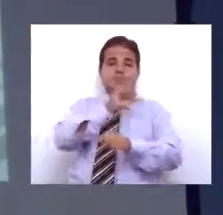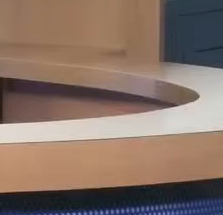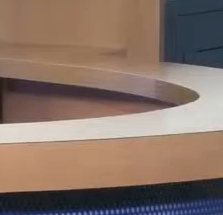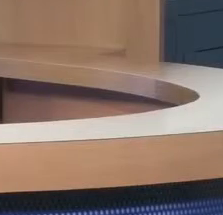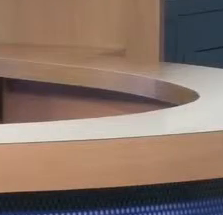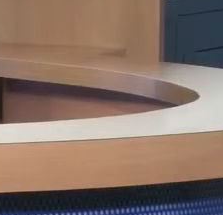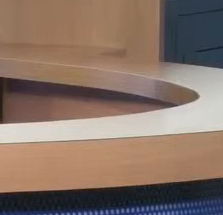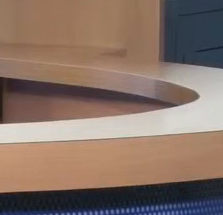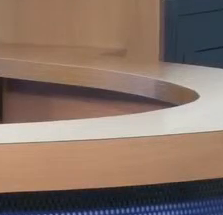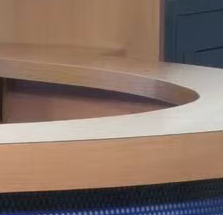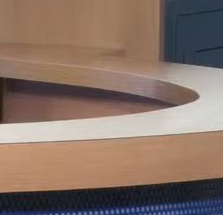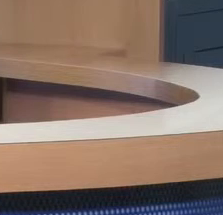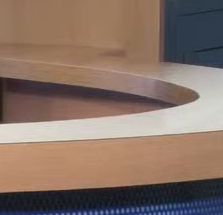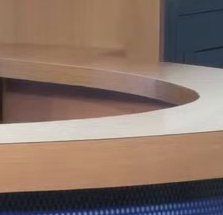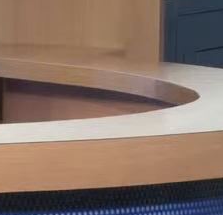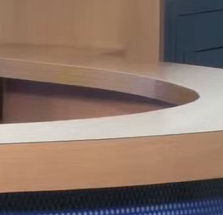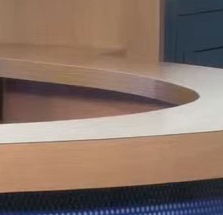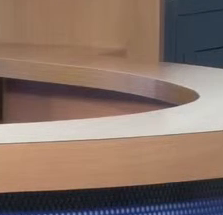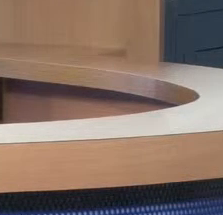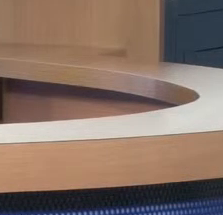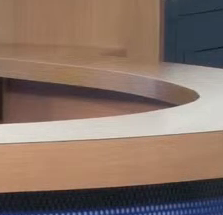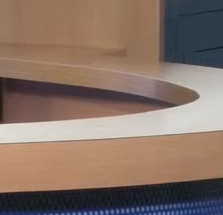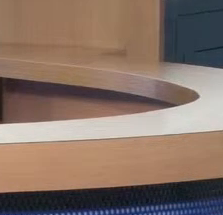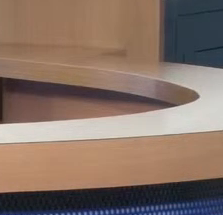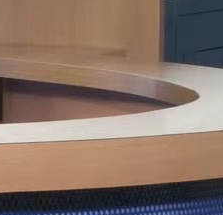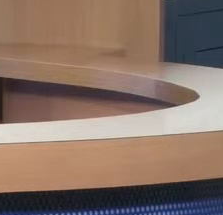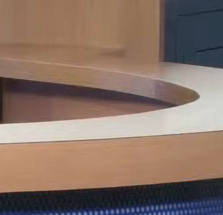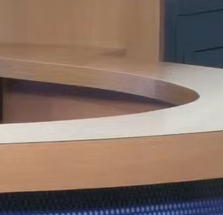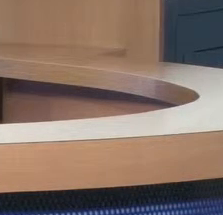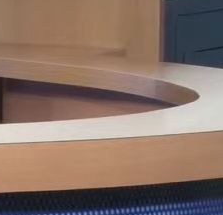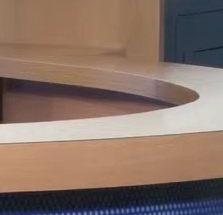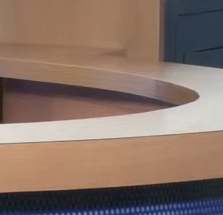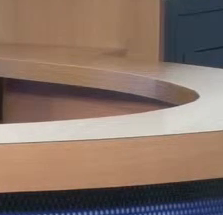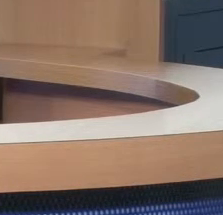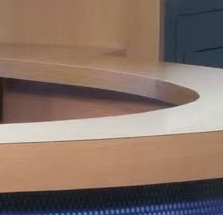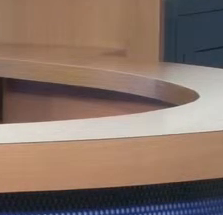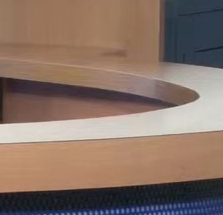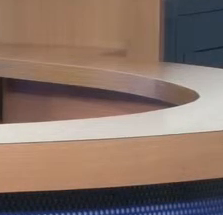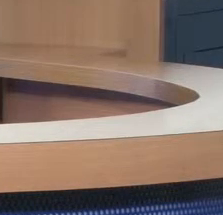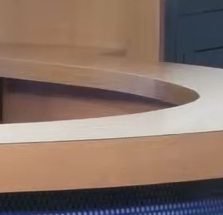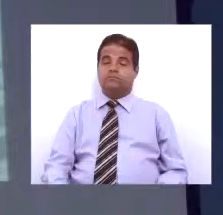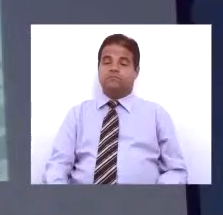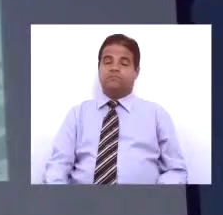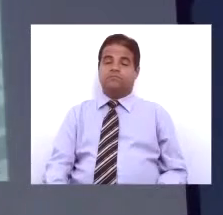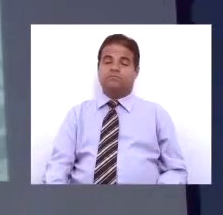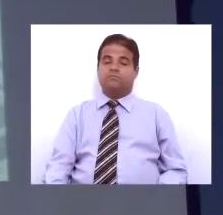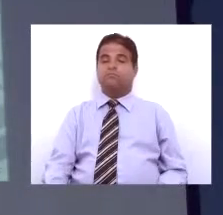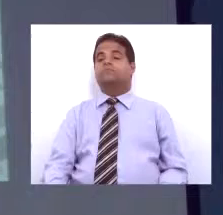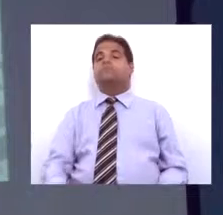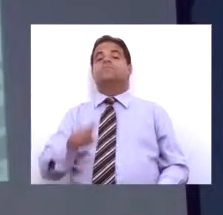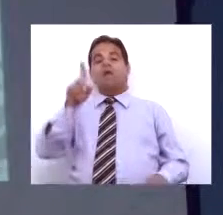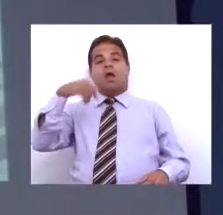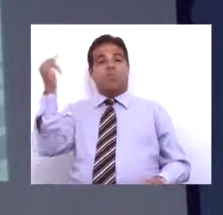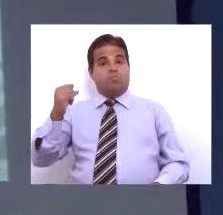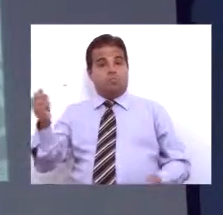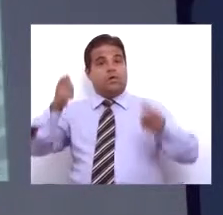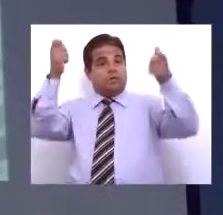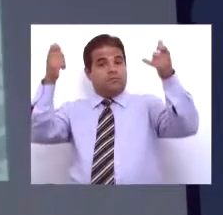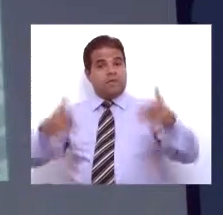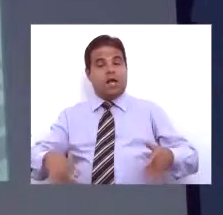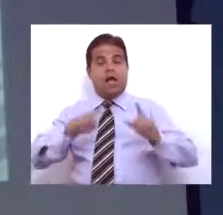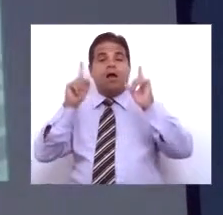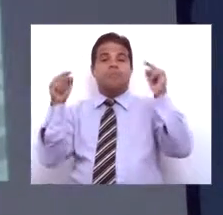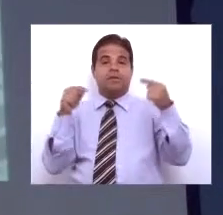né o diretor do tesouro falou sobre os investimentos em educação e saúde é importante ressaltar a